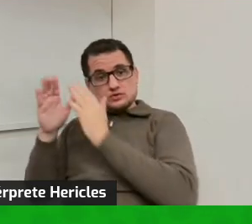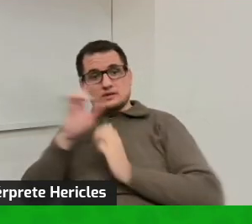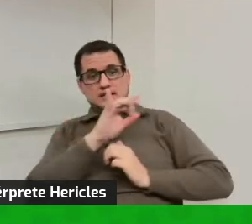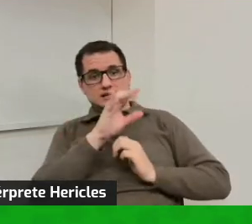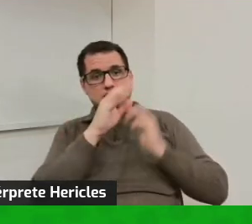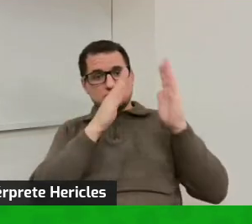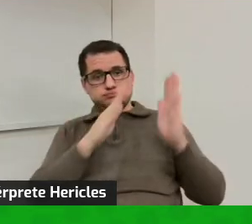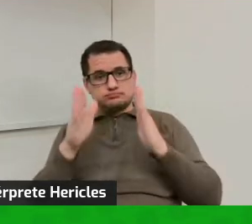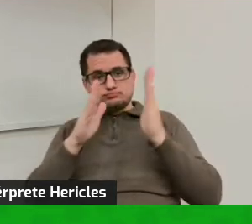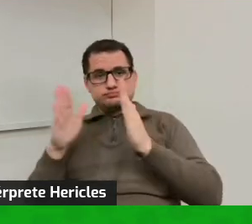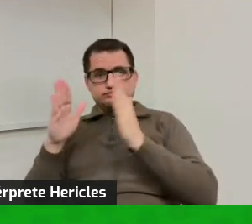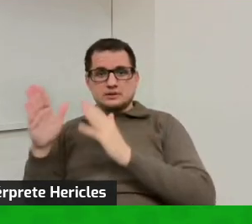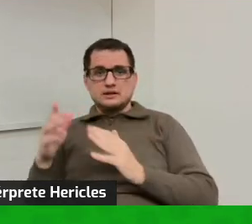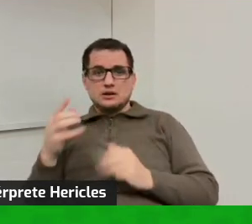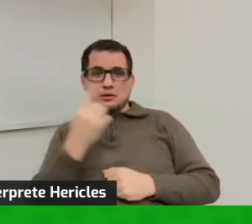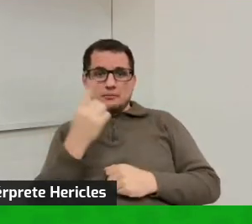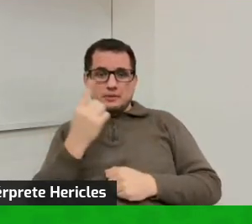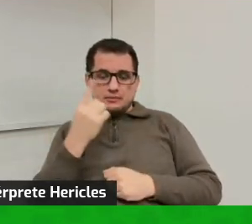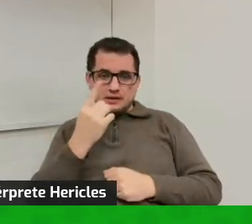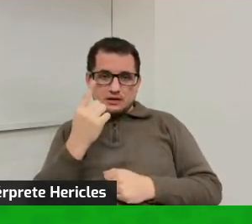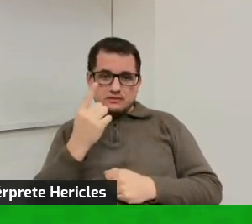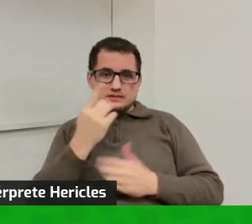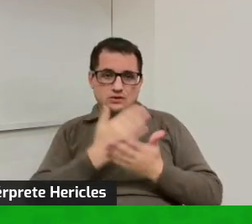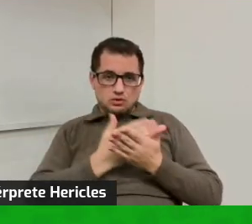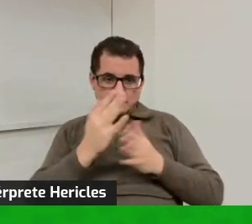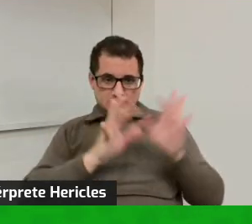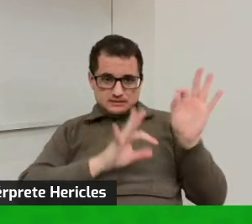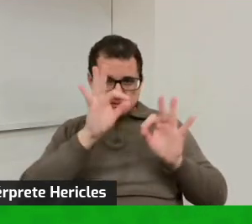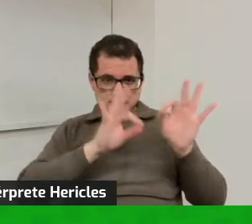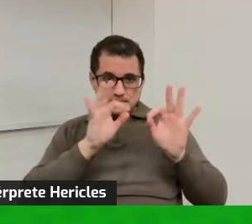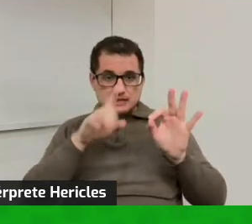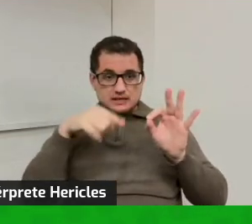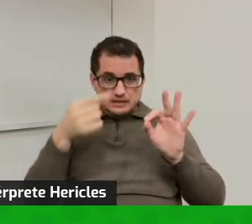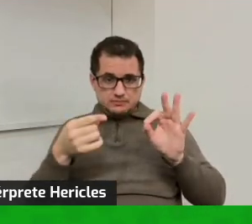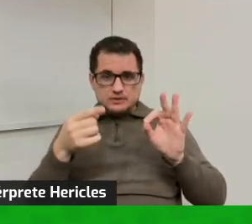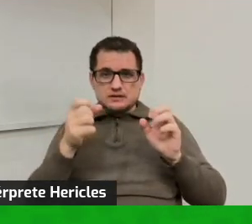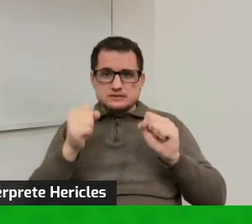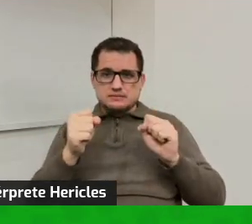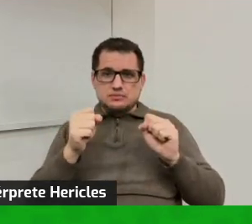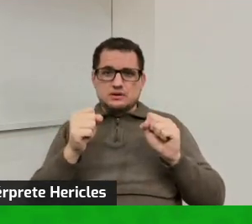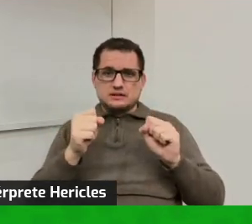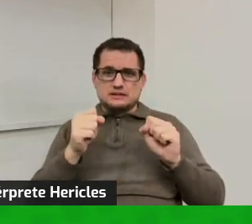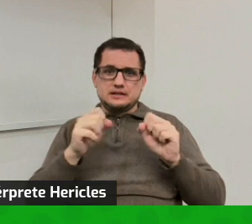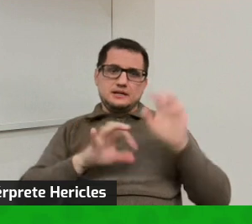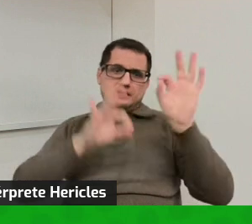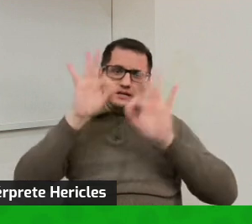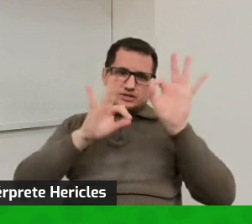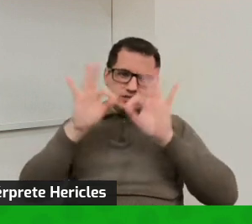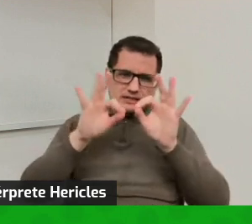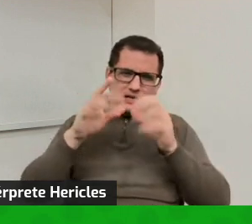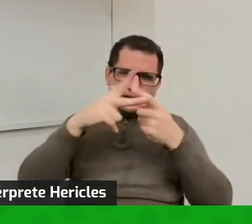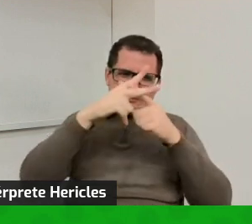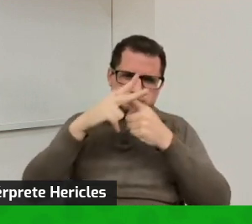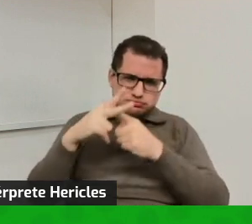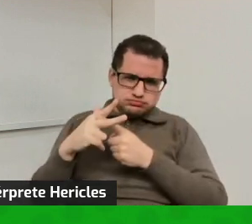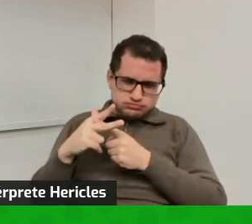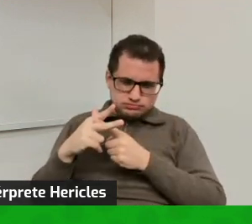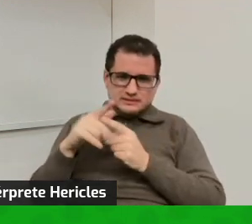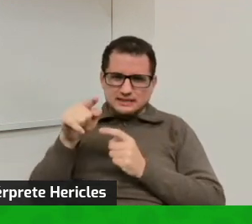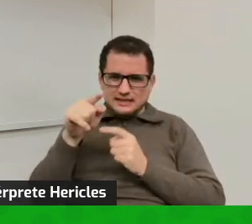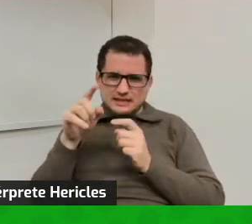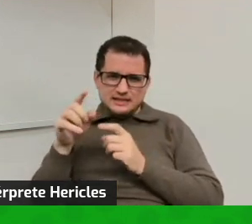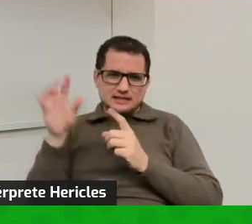Então, primeiro você inicia a tua mala direta, depois você pode gravar, editar os campos, aí tem algumas ferramentas mais específicas aqui, né,